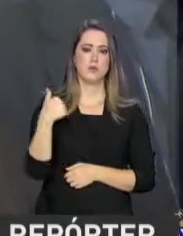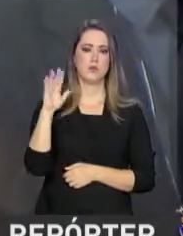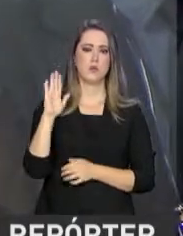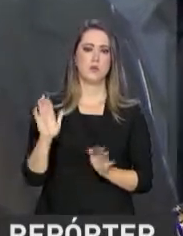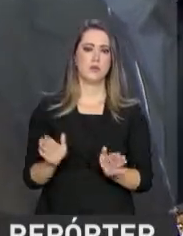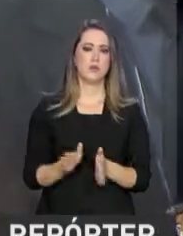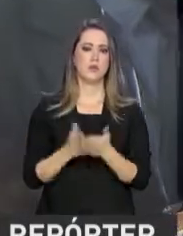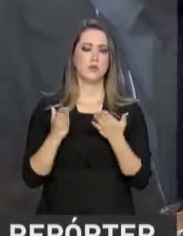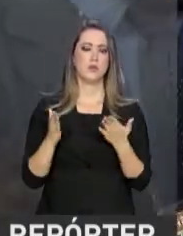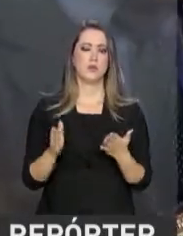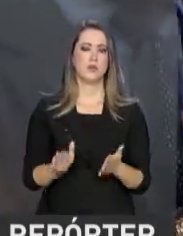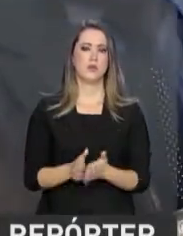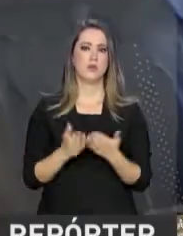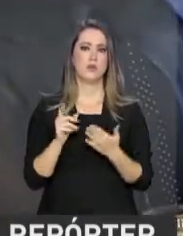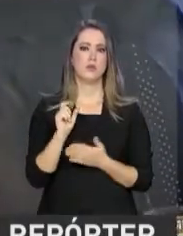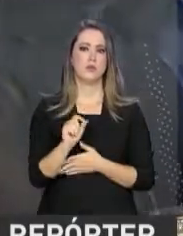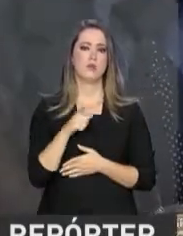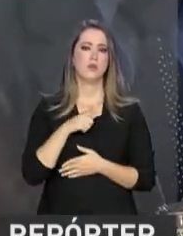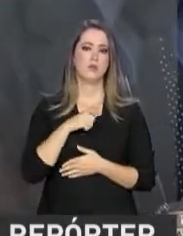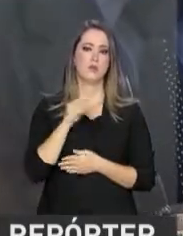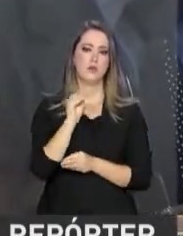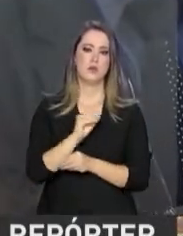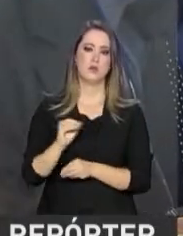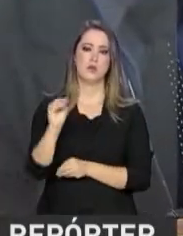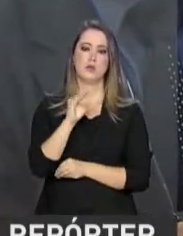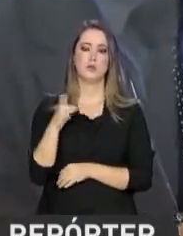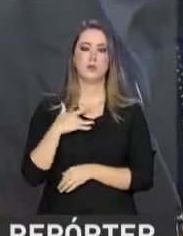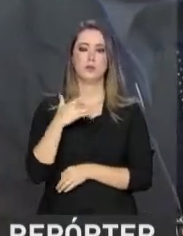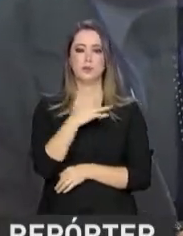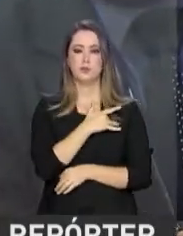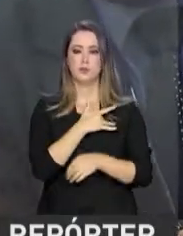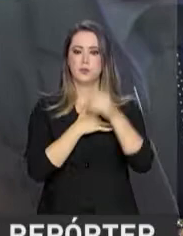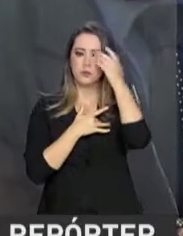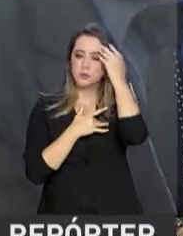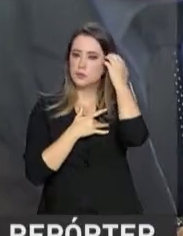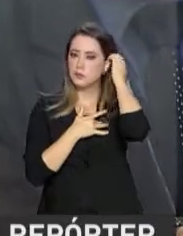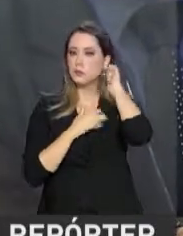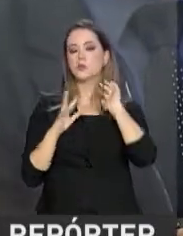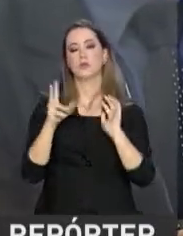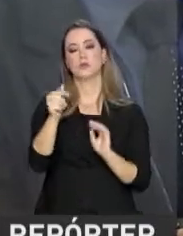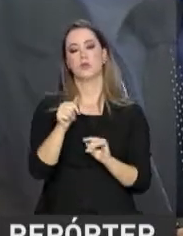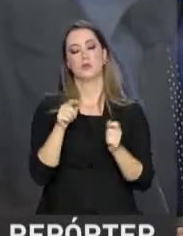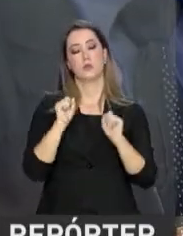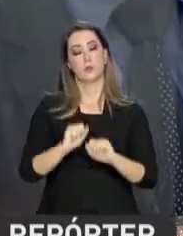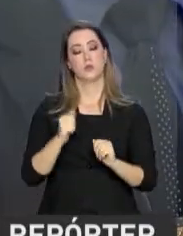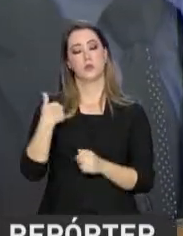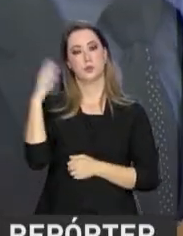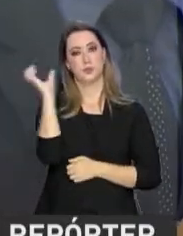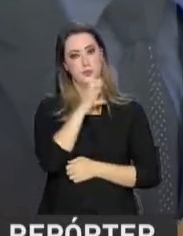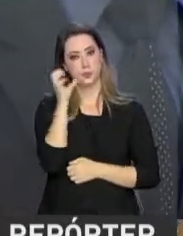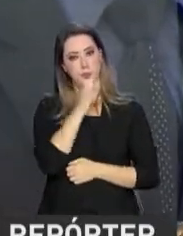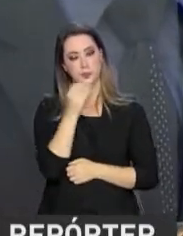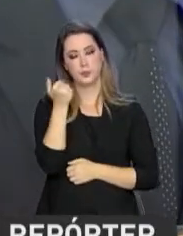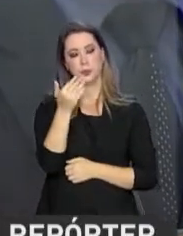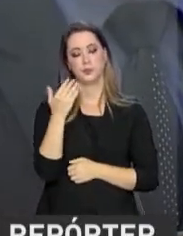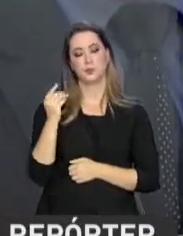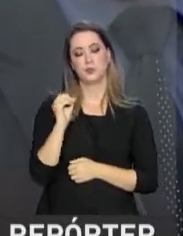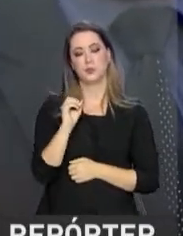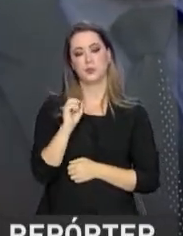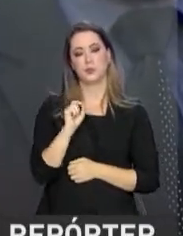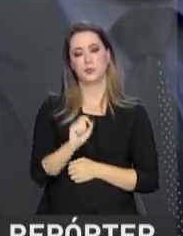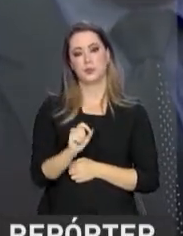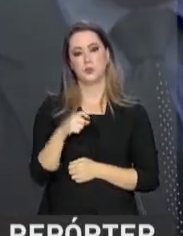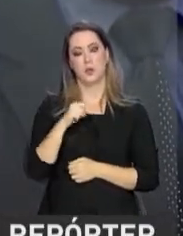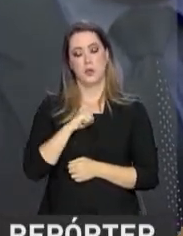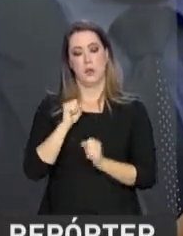carentes, né, ter um atendimento da saúde que possa atender a todos de maneira mais rápida, de maneira que